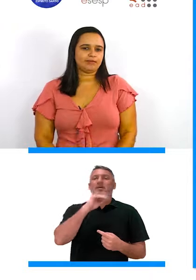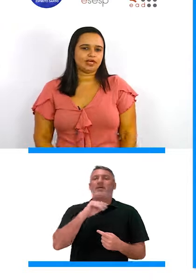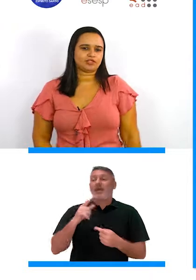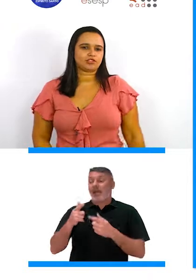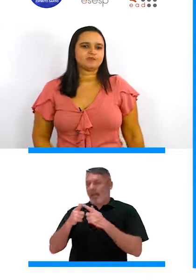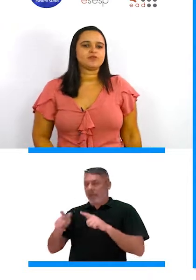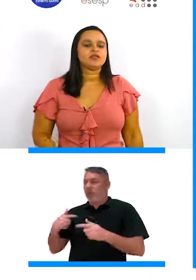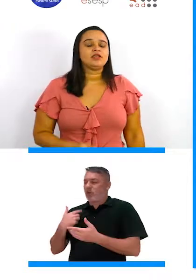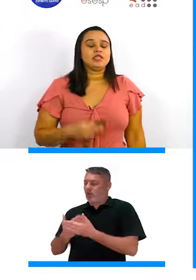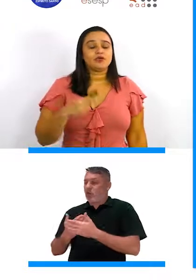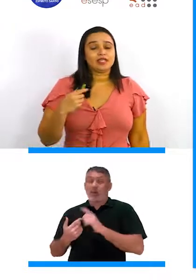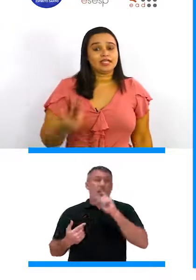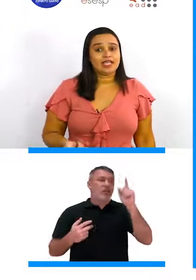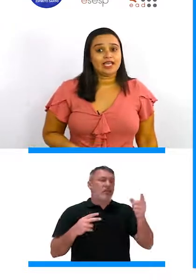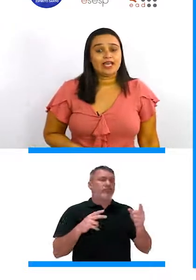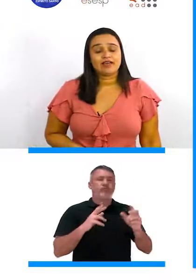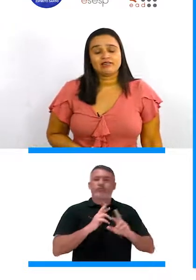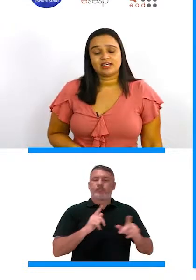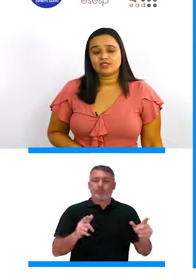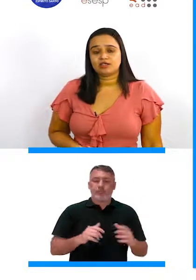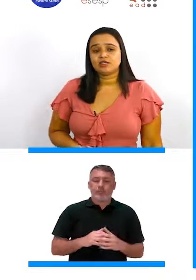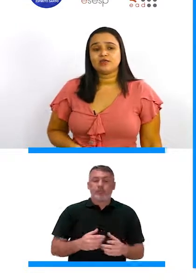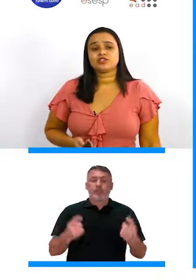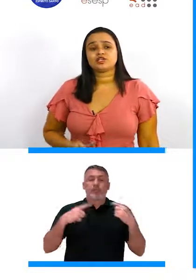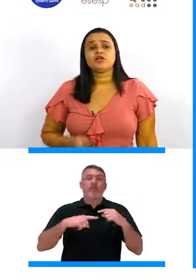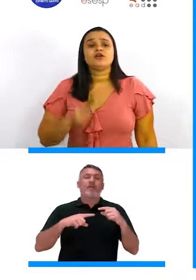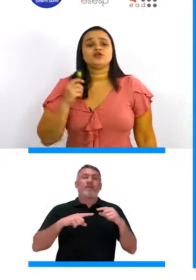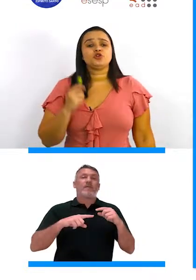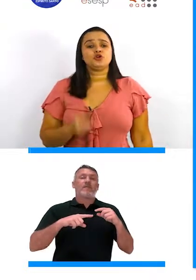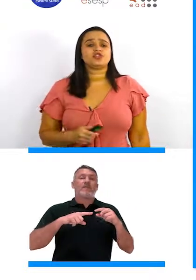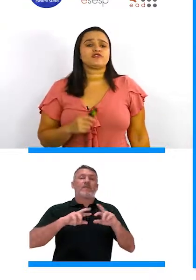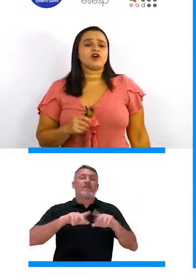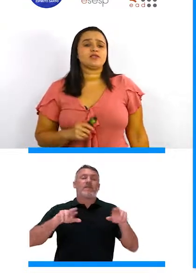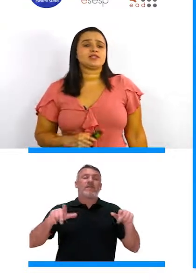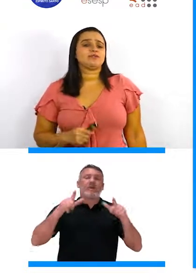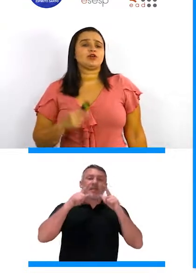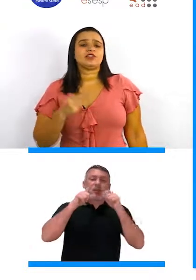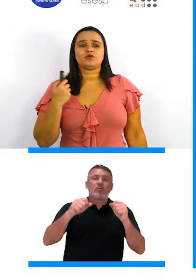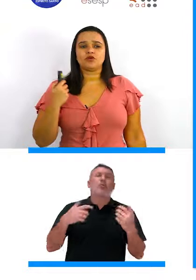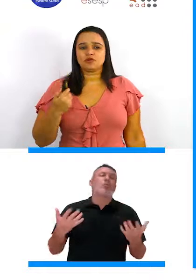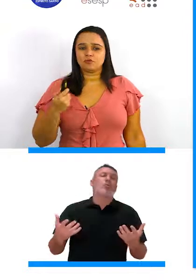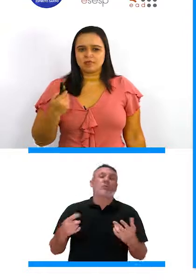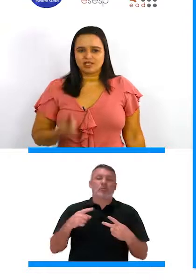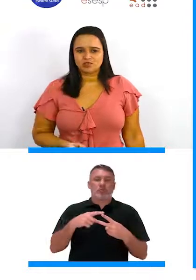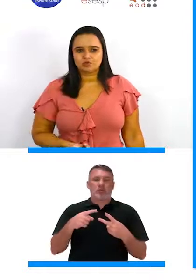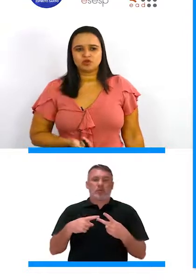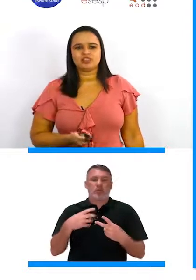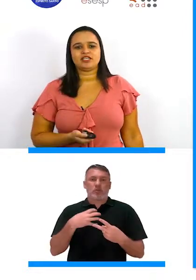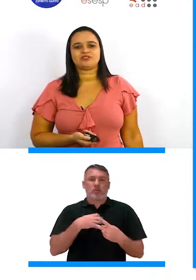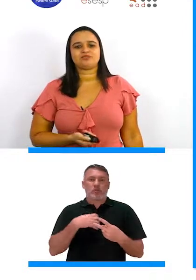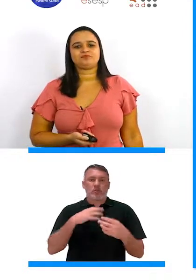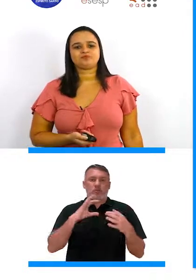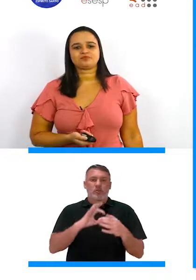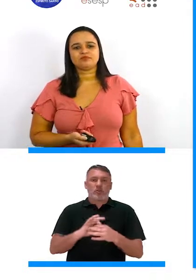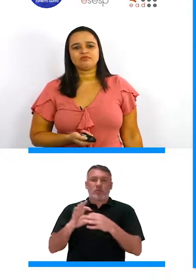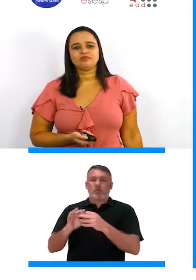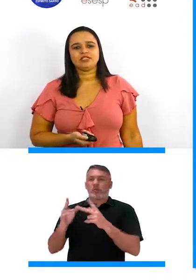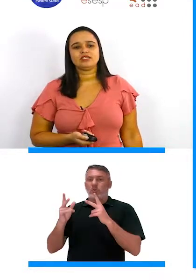não da gramática. E o que é a variação linguística? Duas formas que podem ocorrer no mesmo